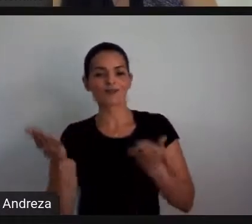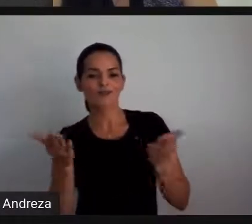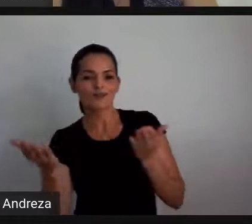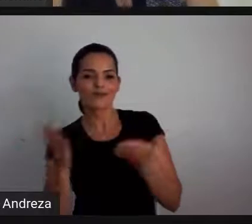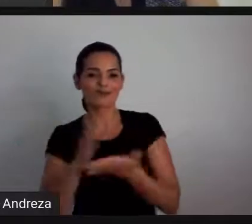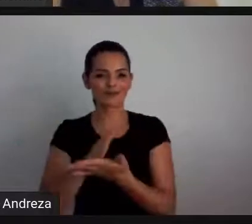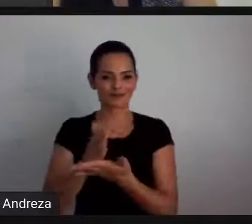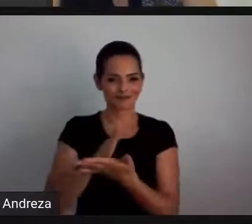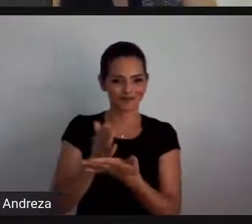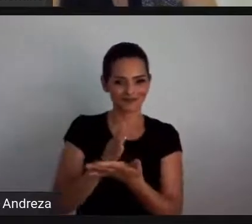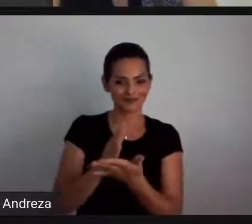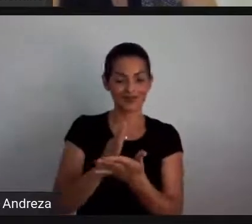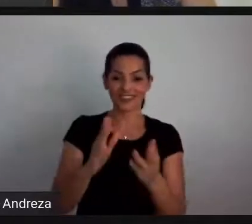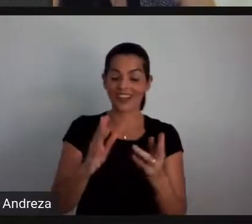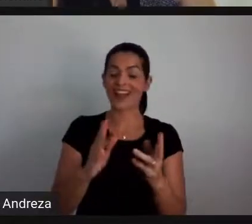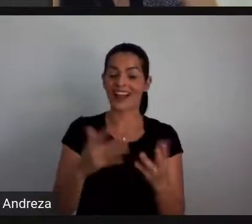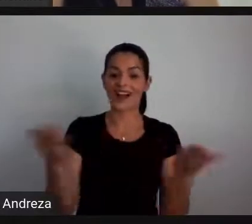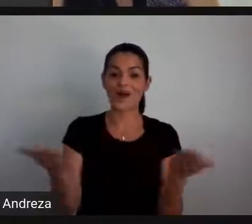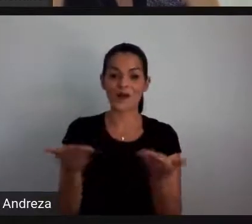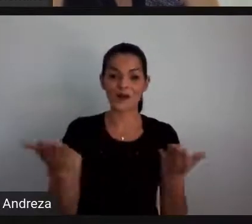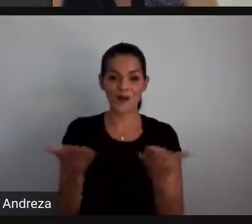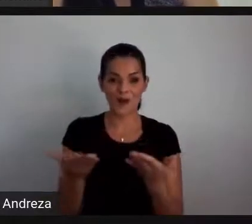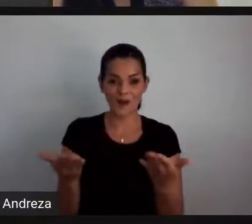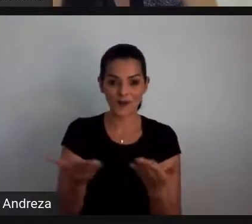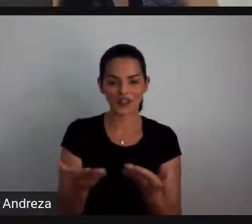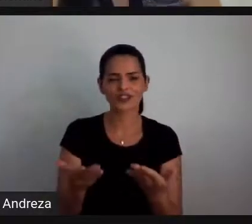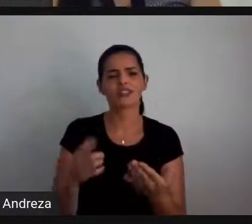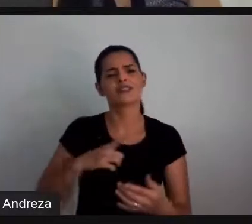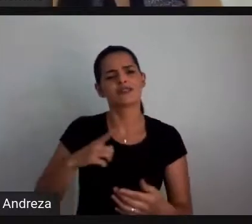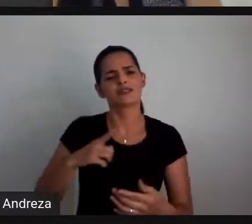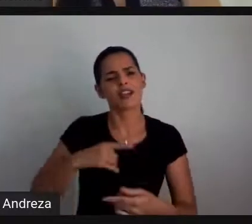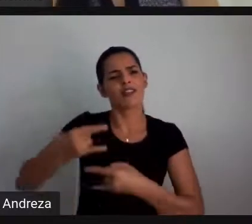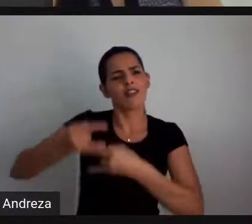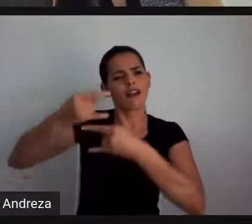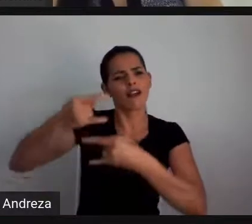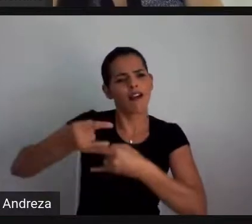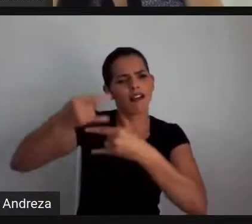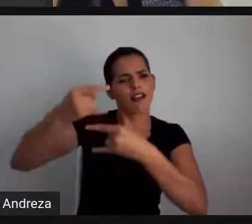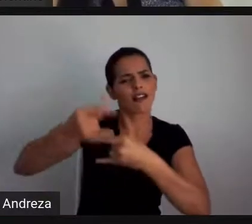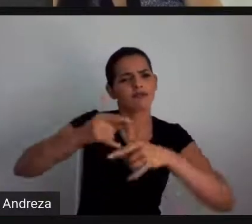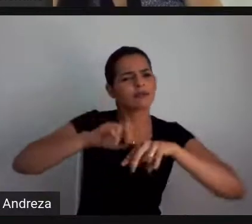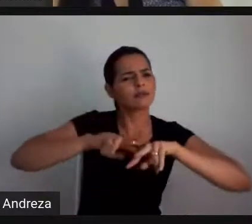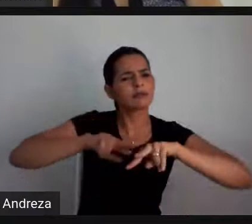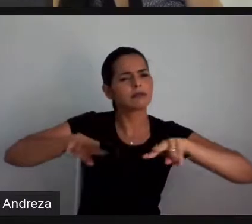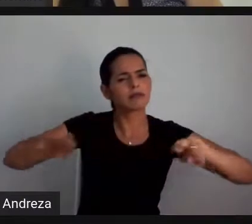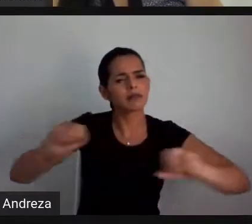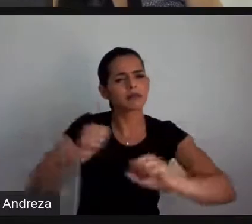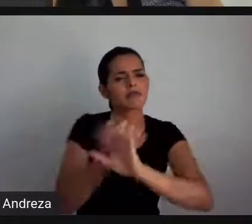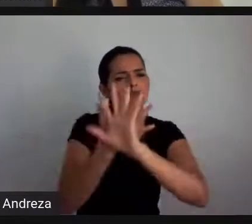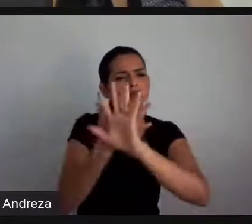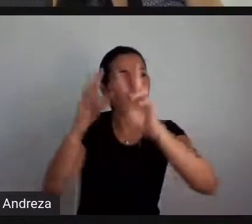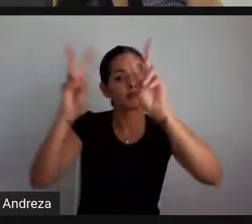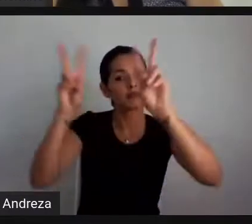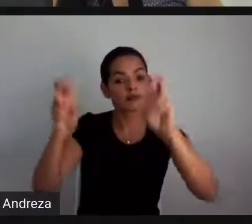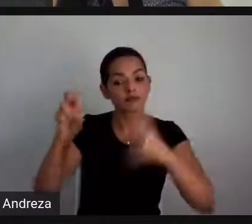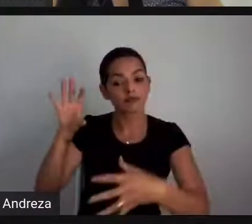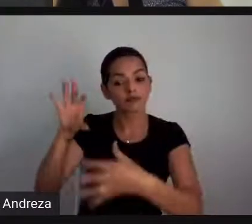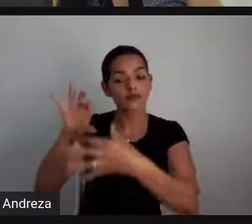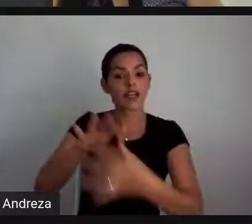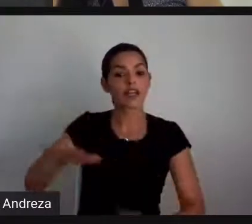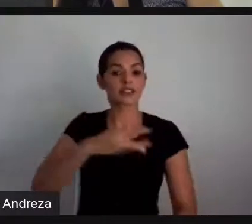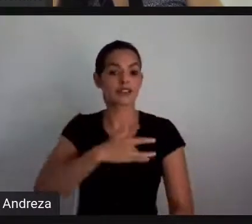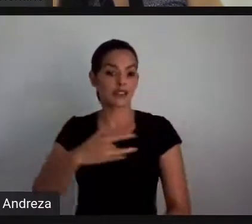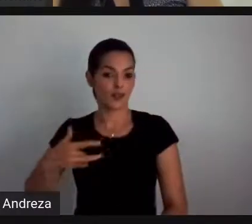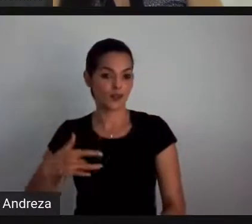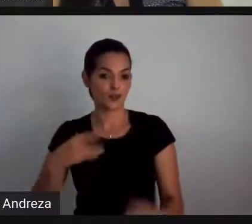live é uma série de lives que estão acontecendo com vários temas relacionados à saúde e qualidade de vida. Então, o CEFOR, que é